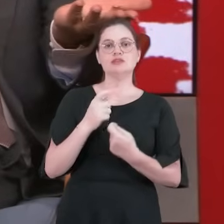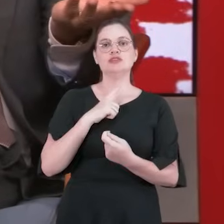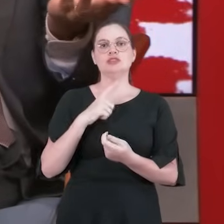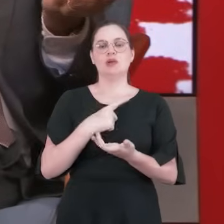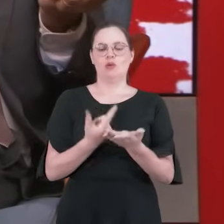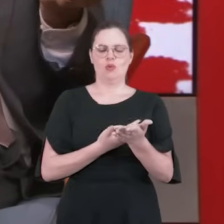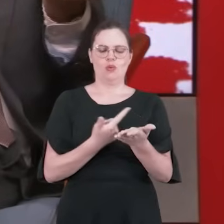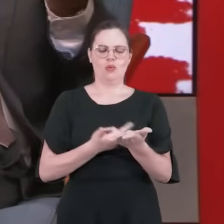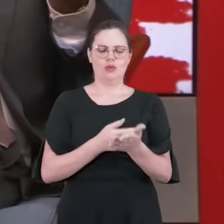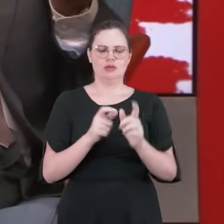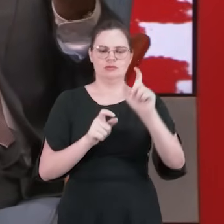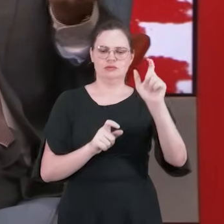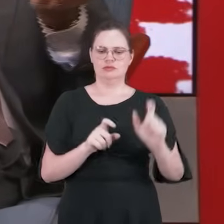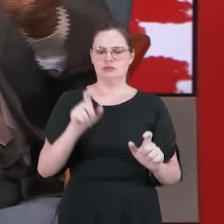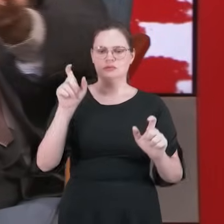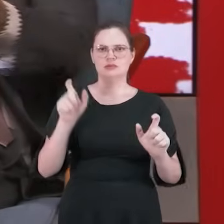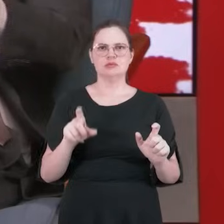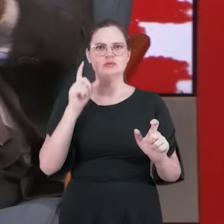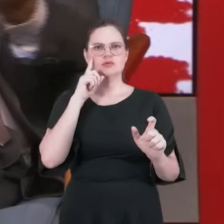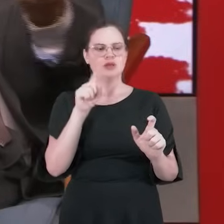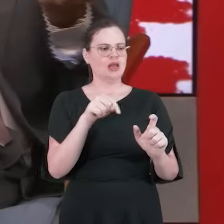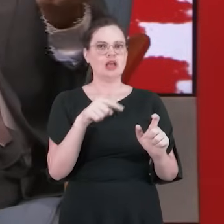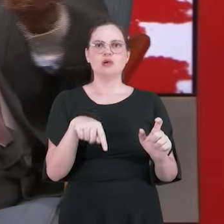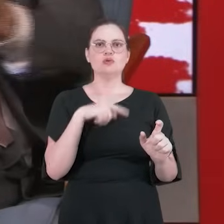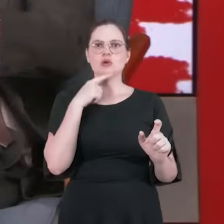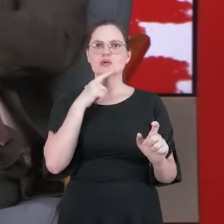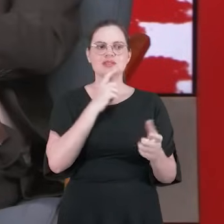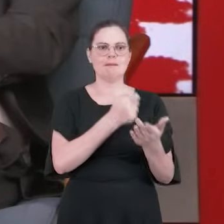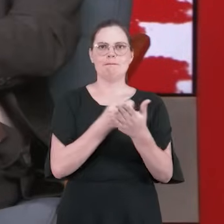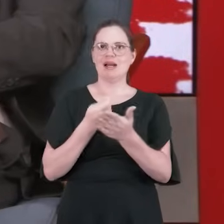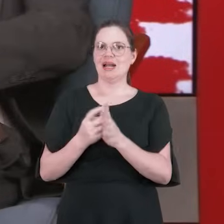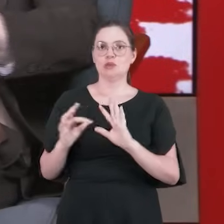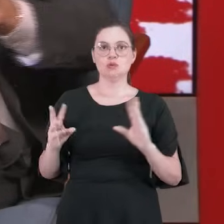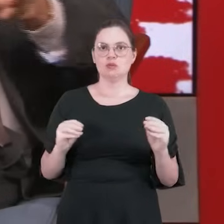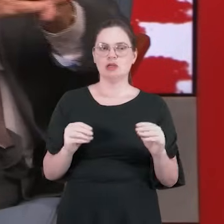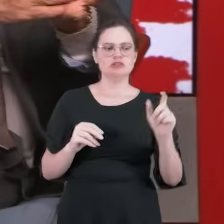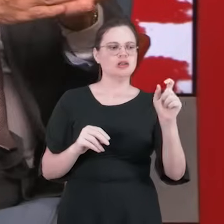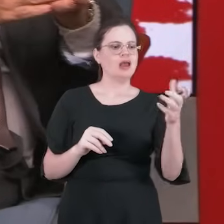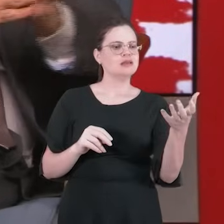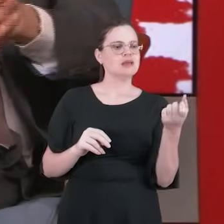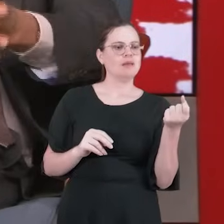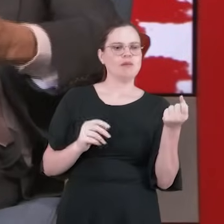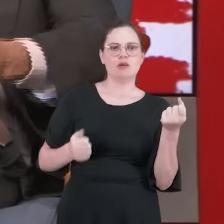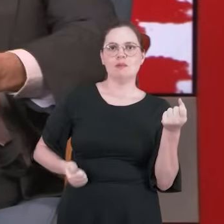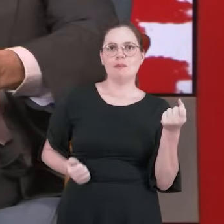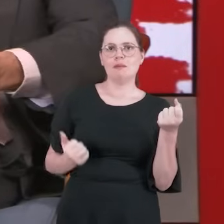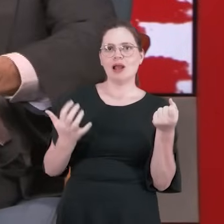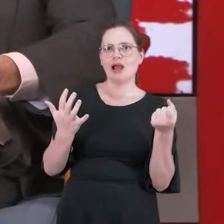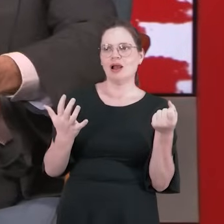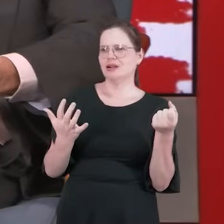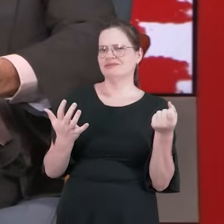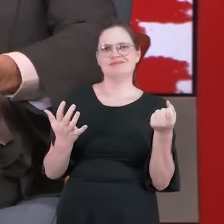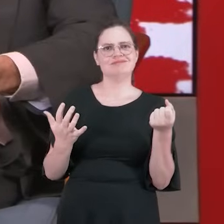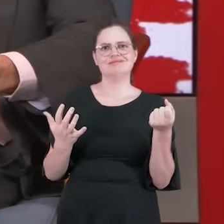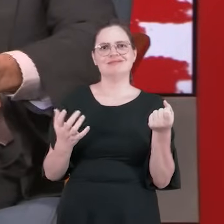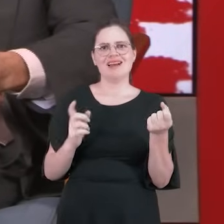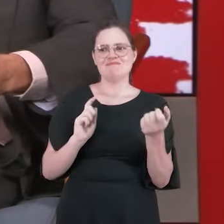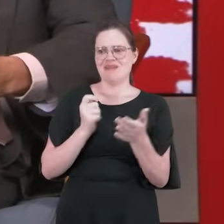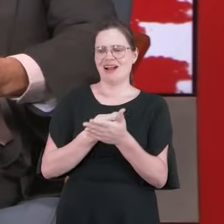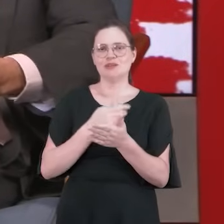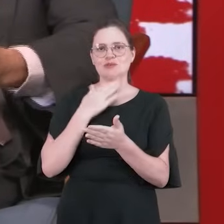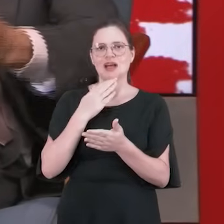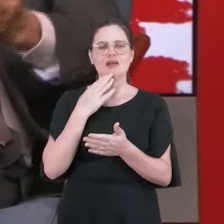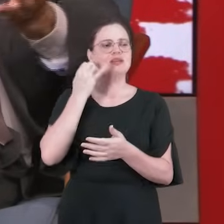o que entrava, no lado direito que saiu. Eu não conseguia pagar todas as coisas, era todo mês tinha que ligar para o pastor